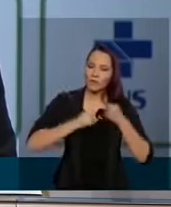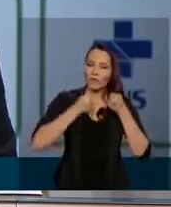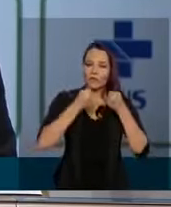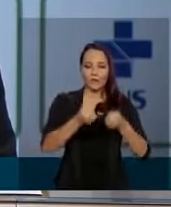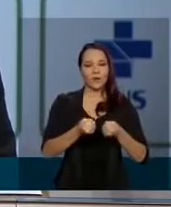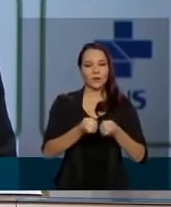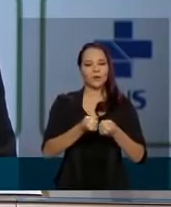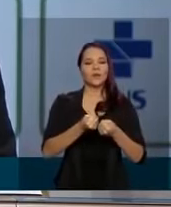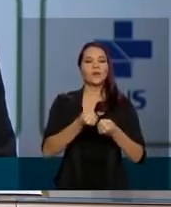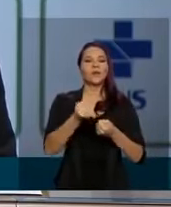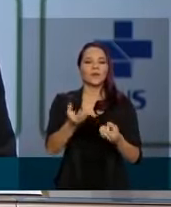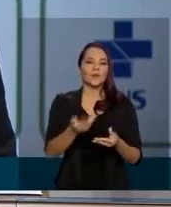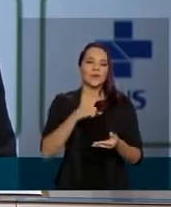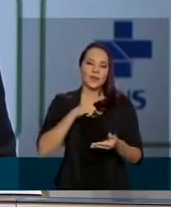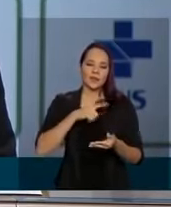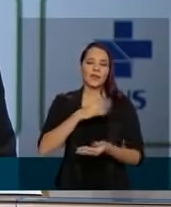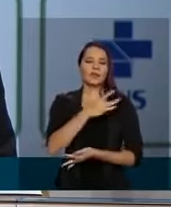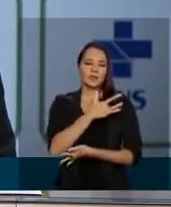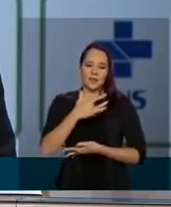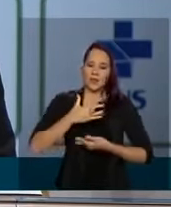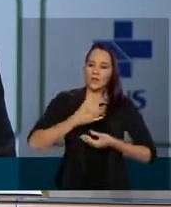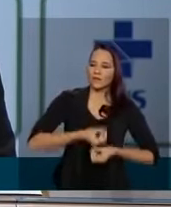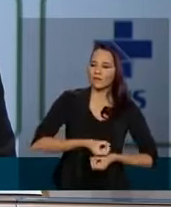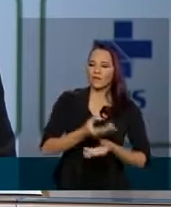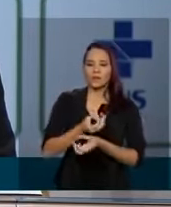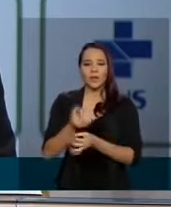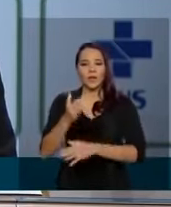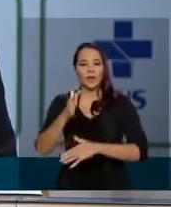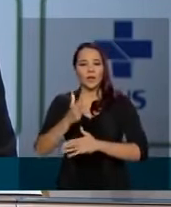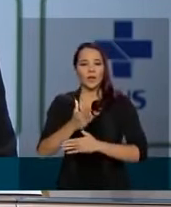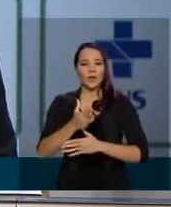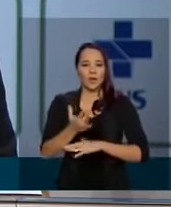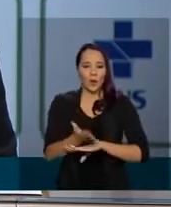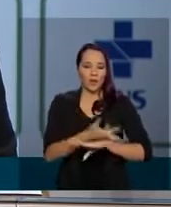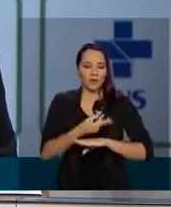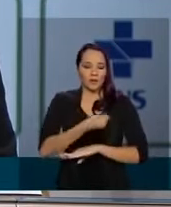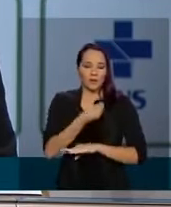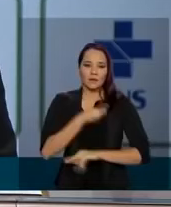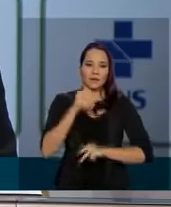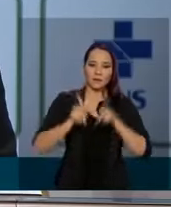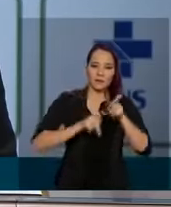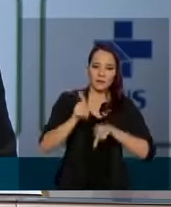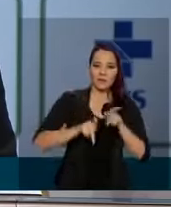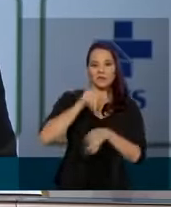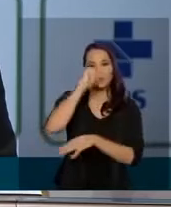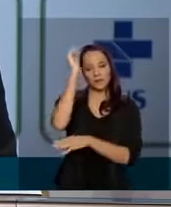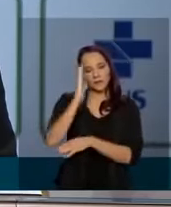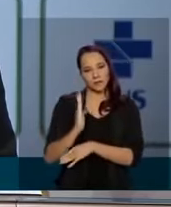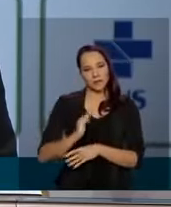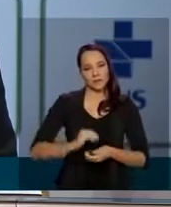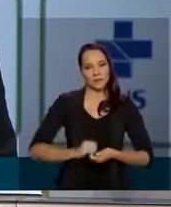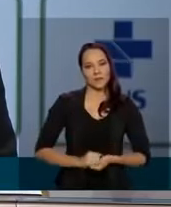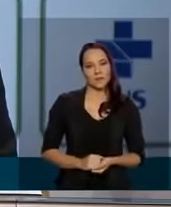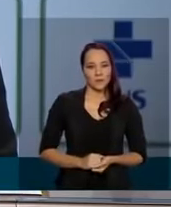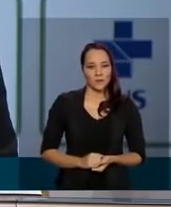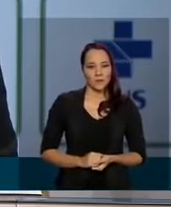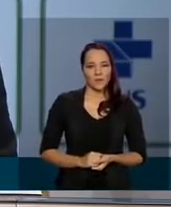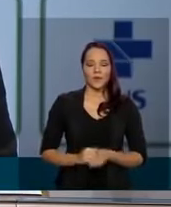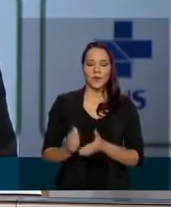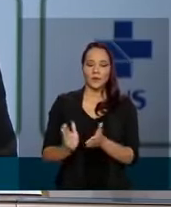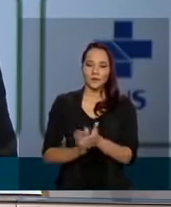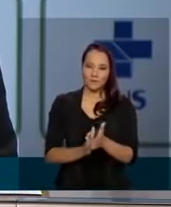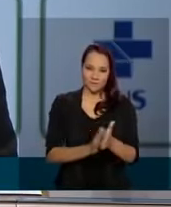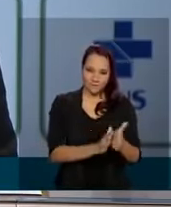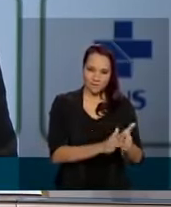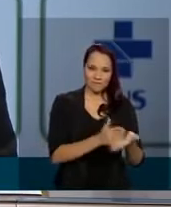para produzir e gerar saúde e qualidade de vida à população brasileira. Meus